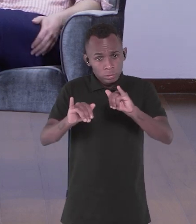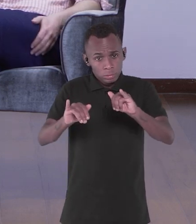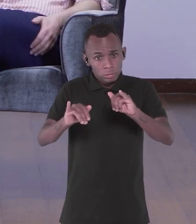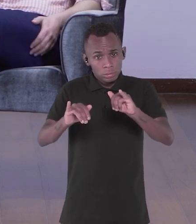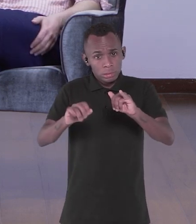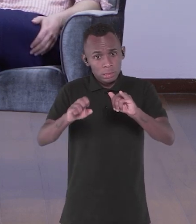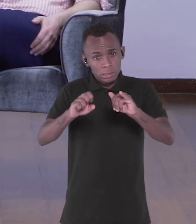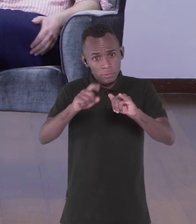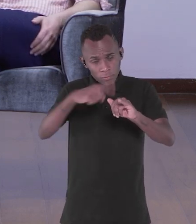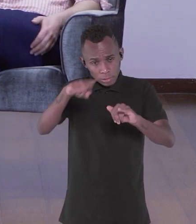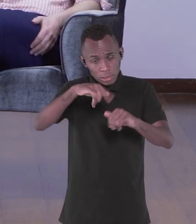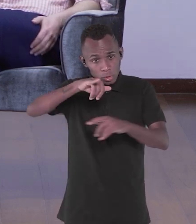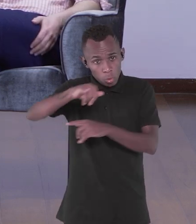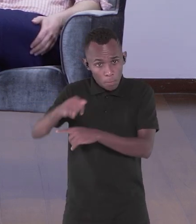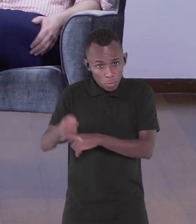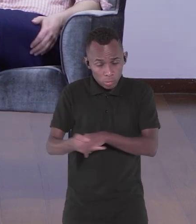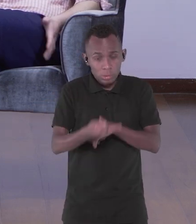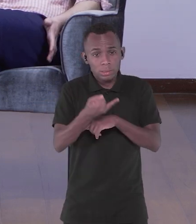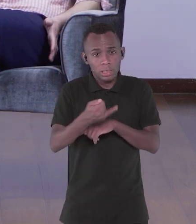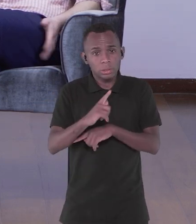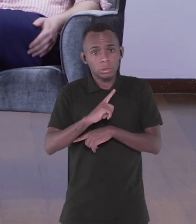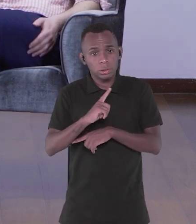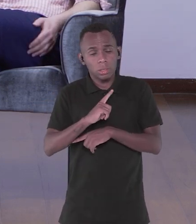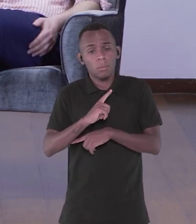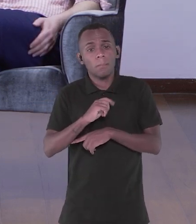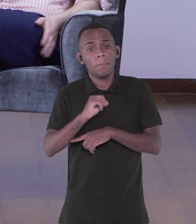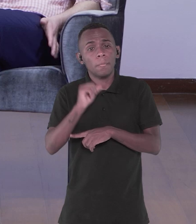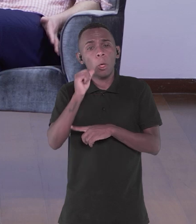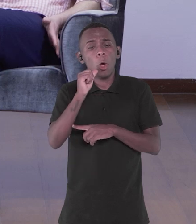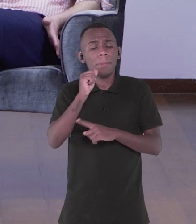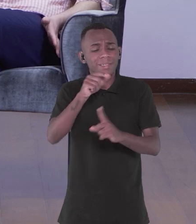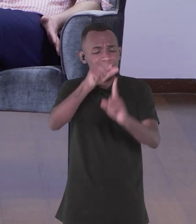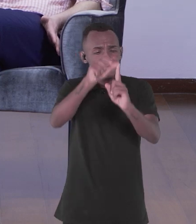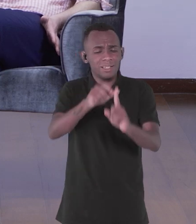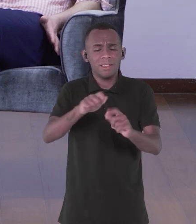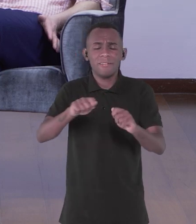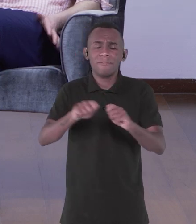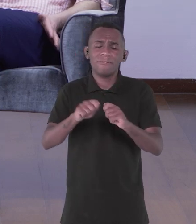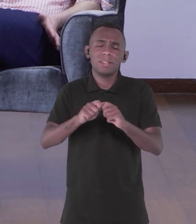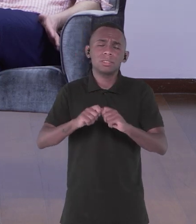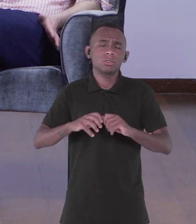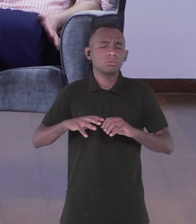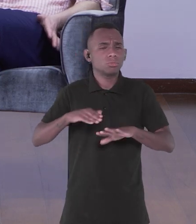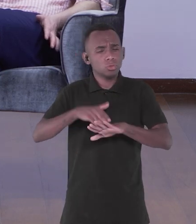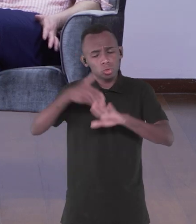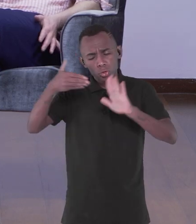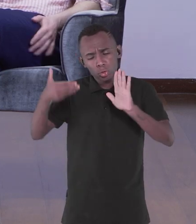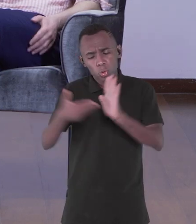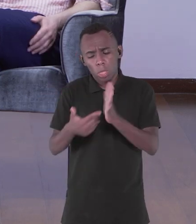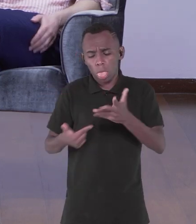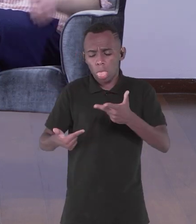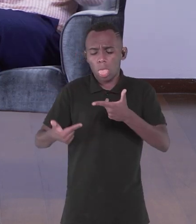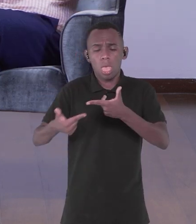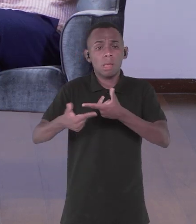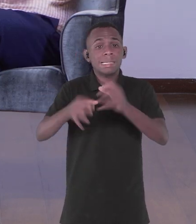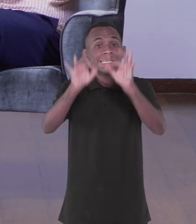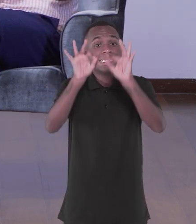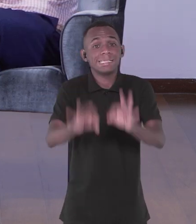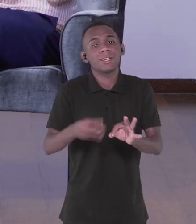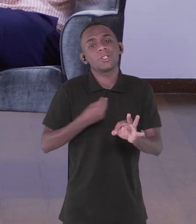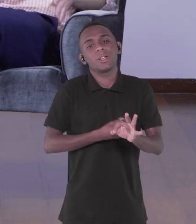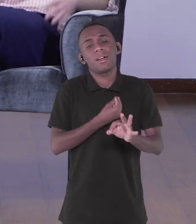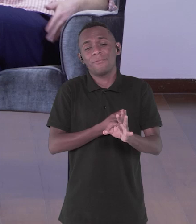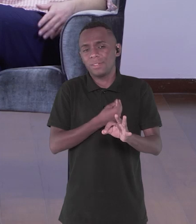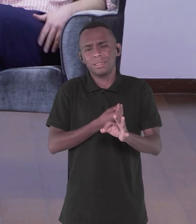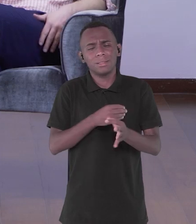vocês tiverem a oportunidade em algum momento, era uma menina que fez tudo certo na vida. Tudo certo. Ela não tem nem